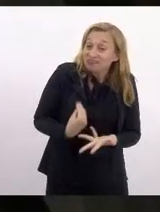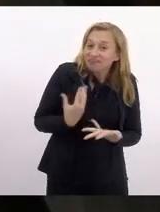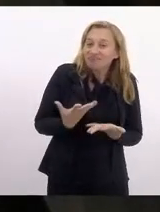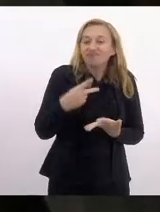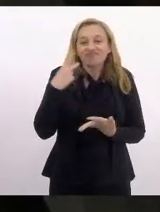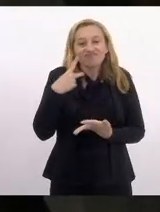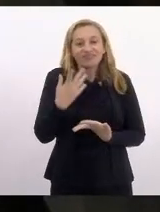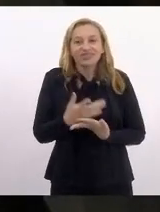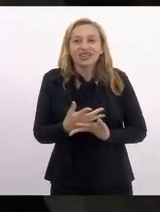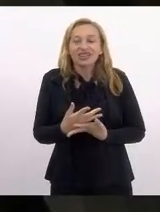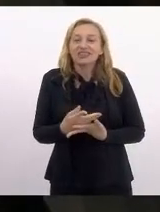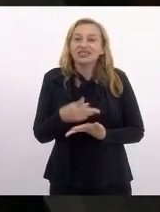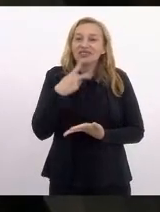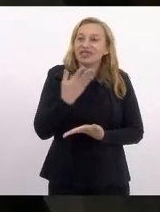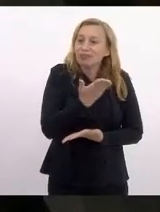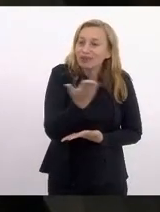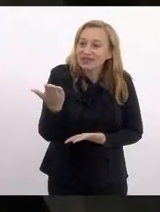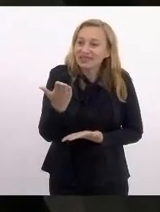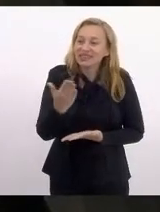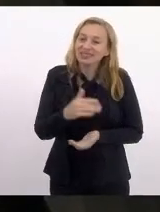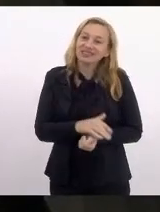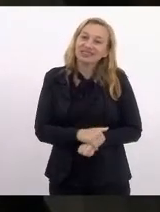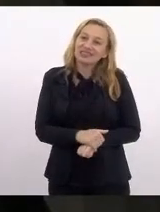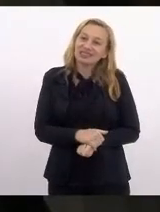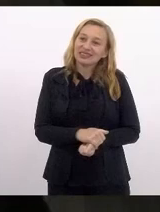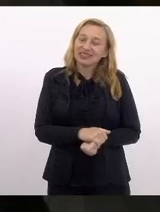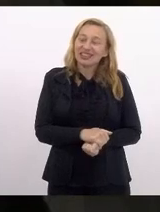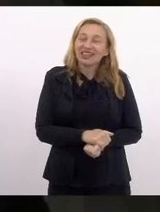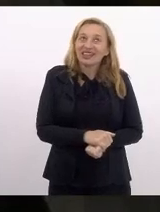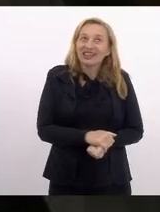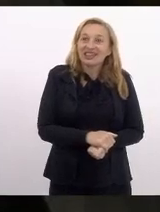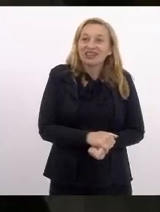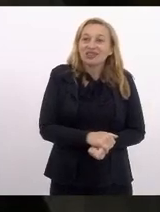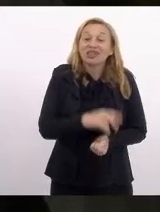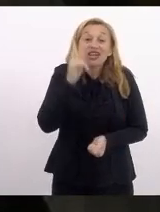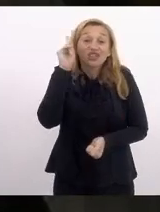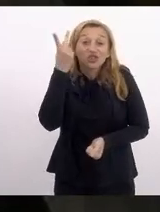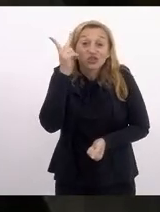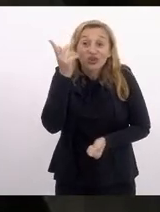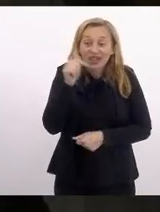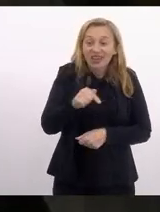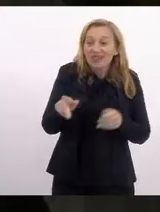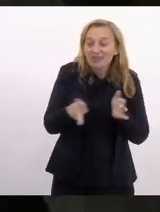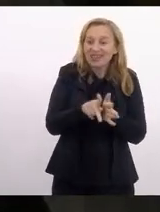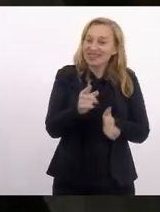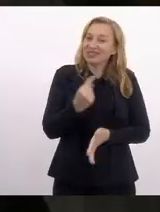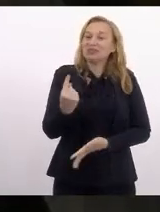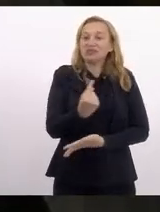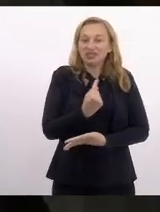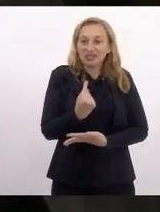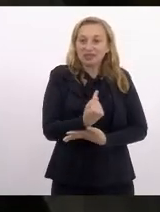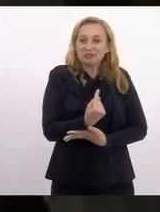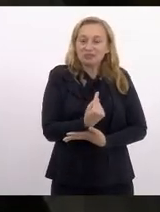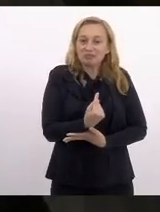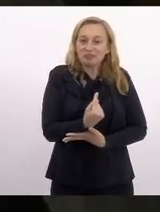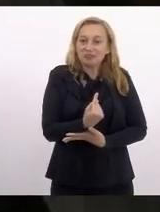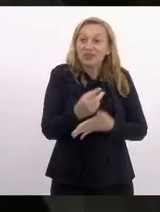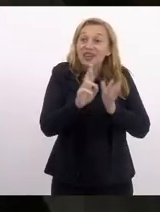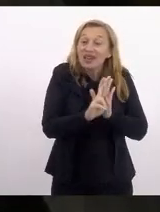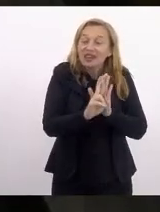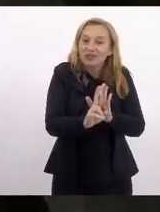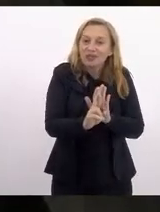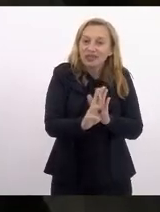para dentro Dizer para vocês que essa história aqui é uma a pensar todos nós que